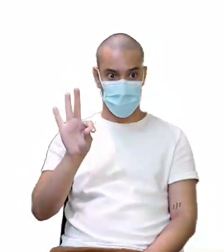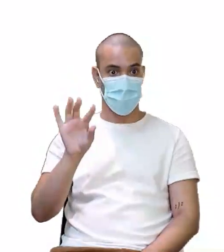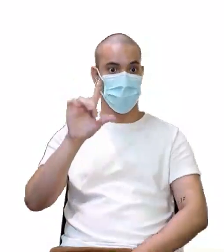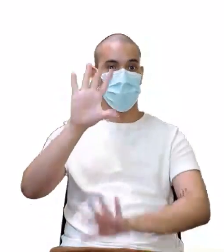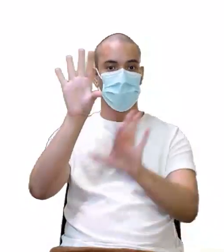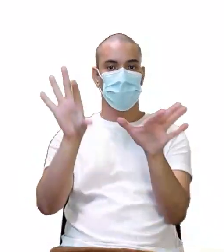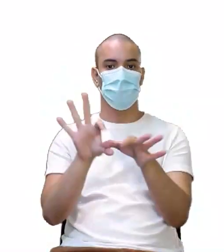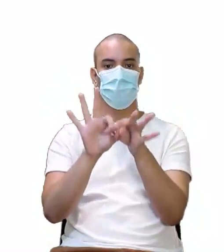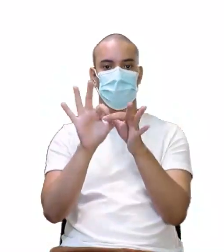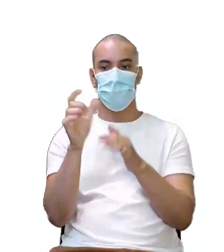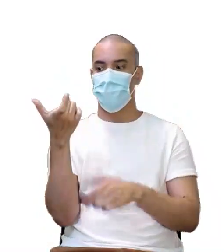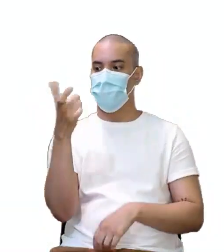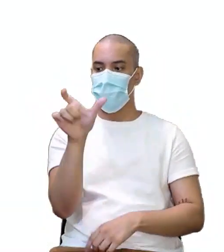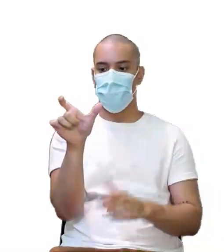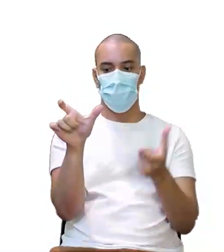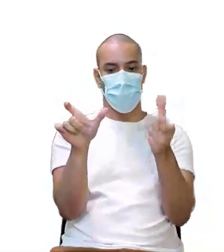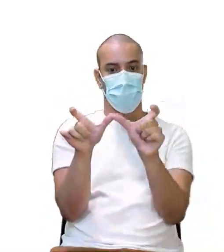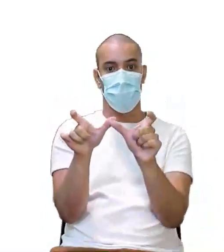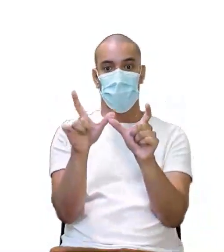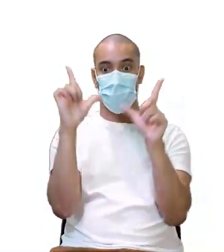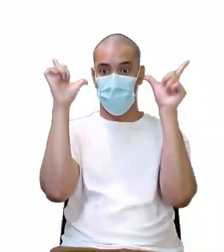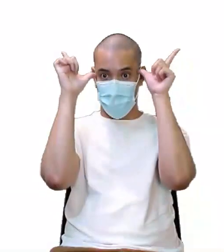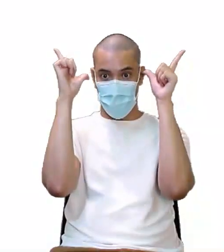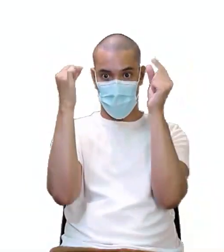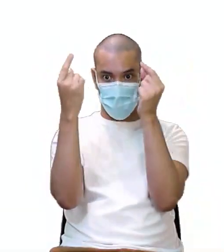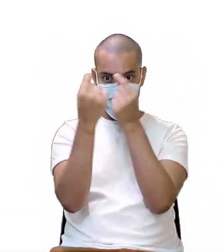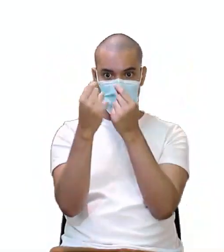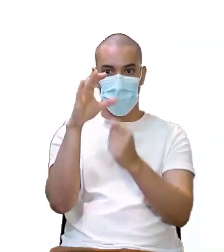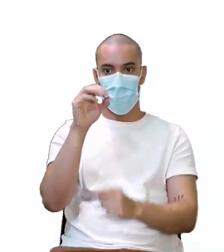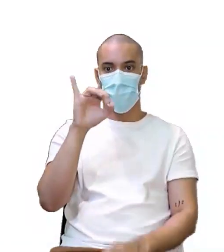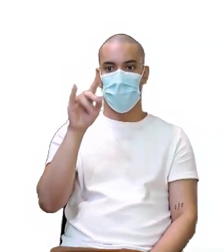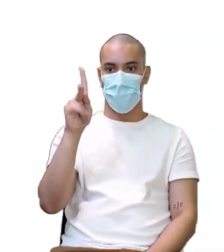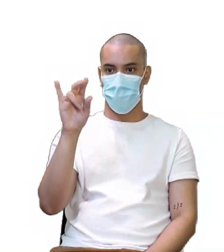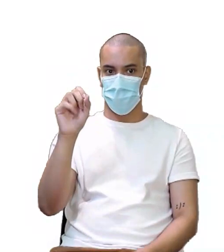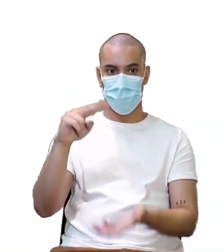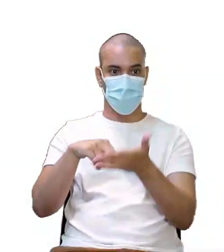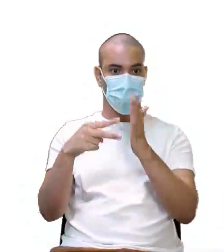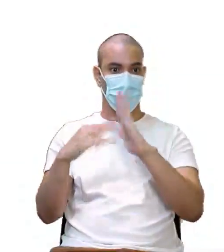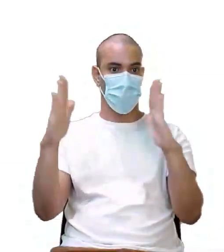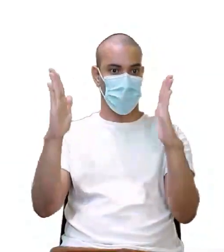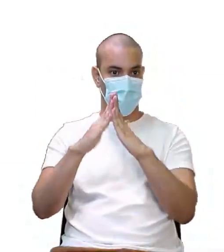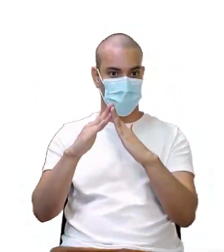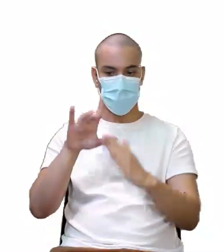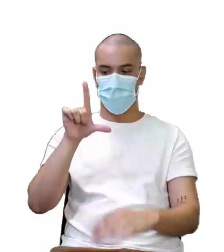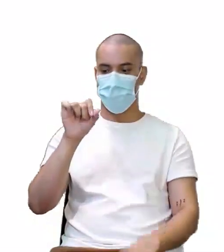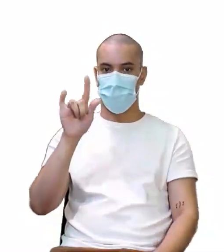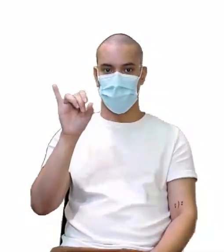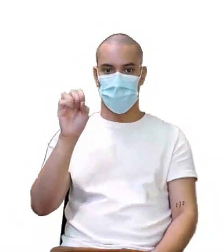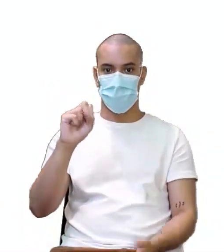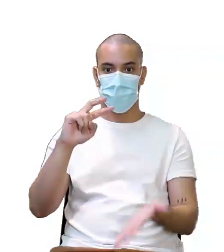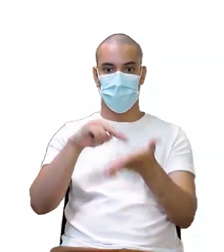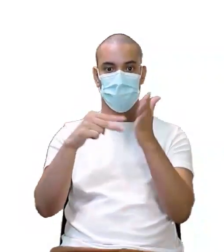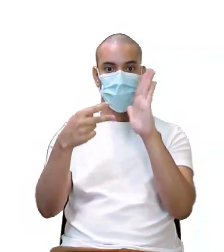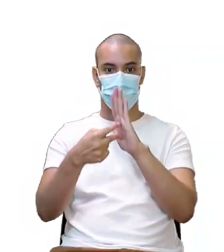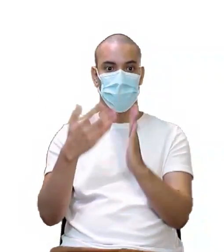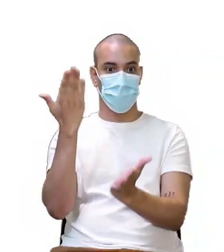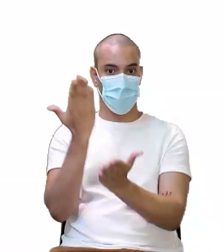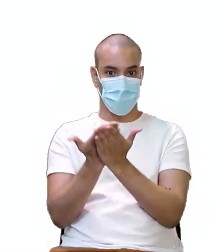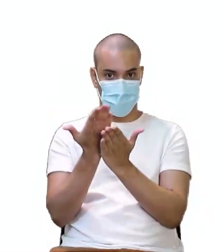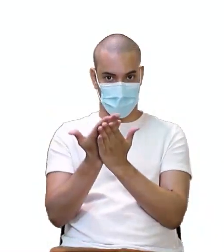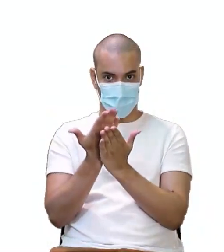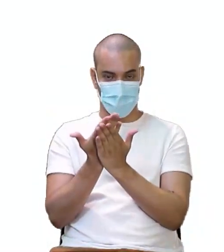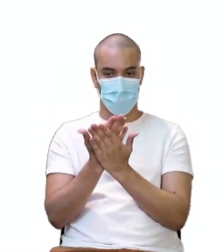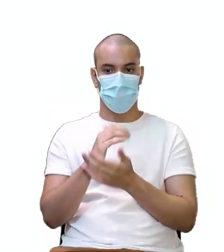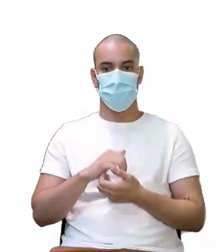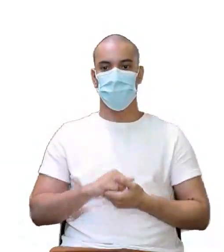da junção de duas palavras gregas, oikos, que significa casa, e logos, que significa